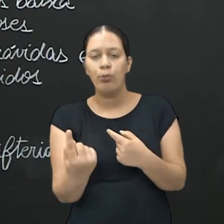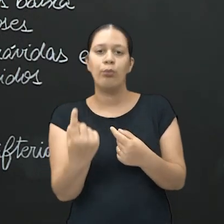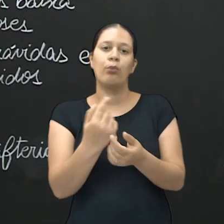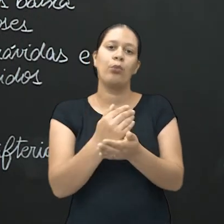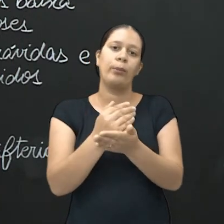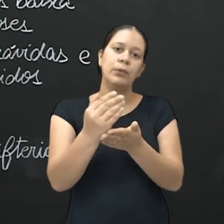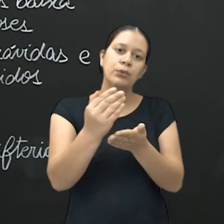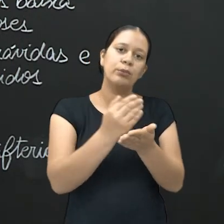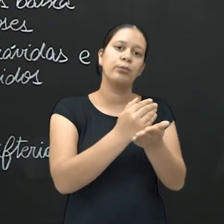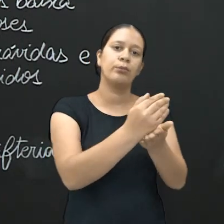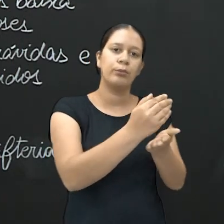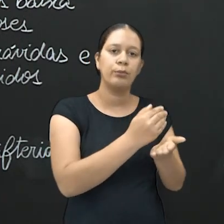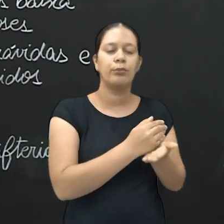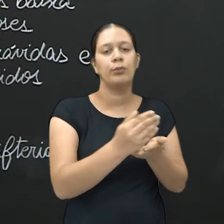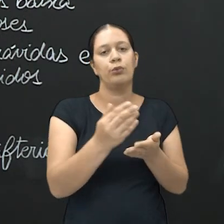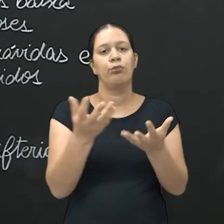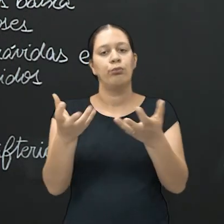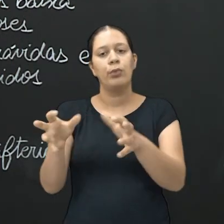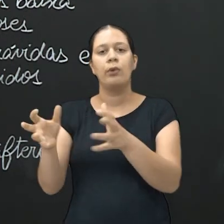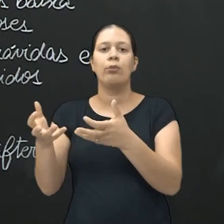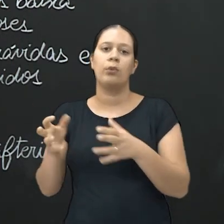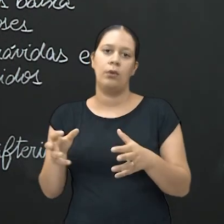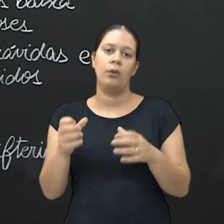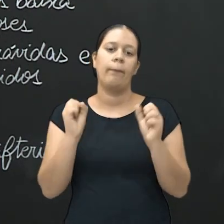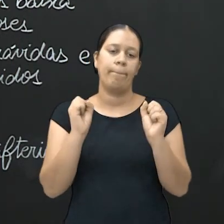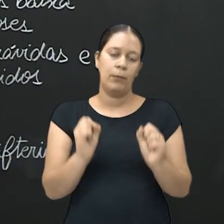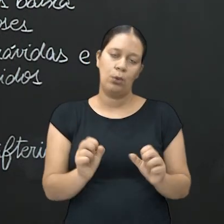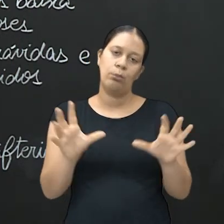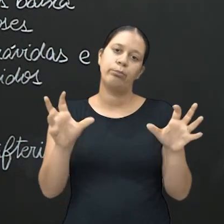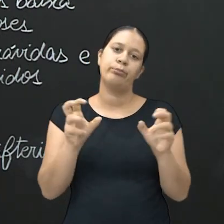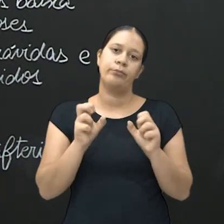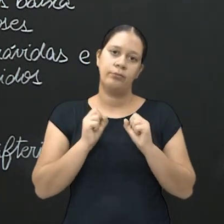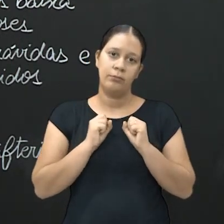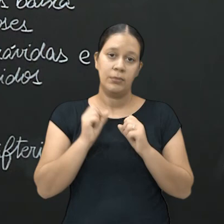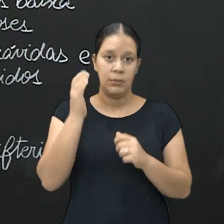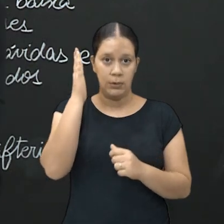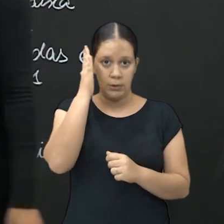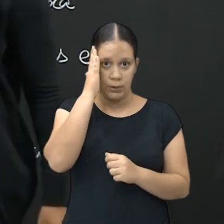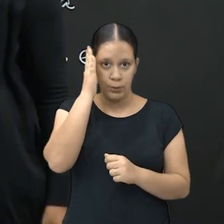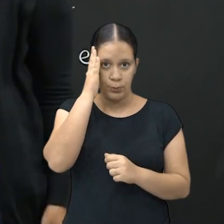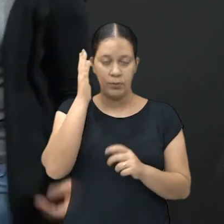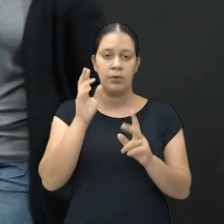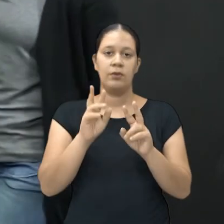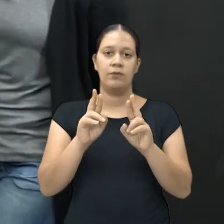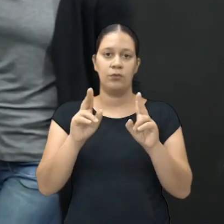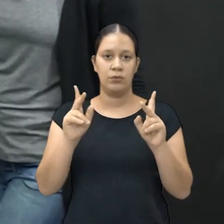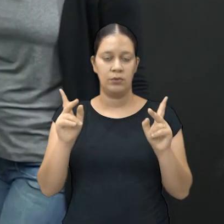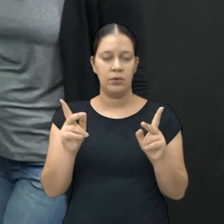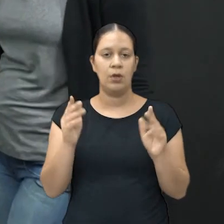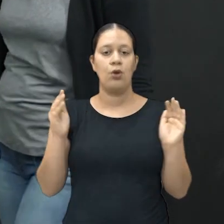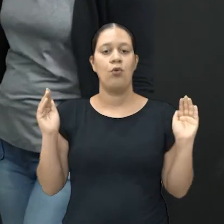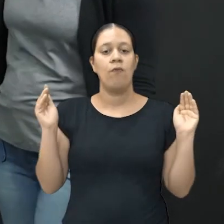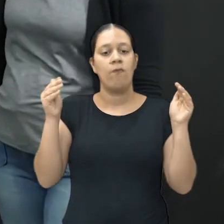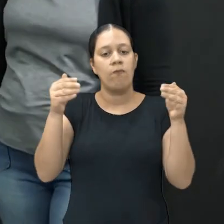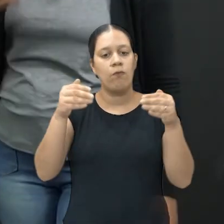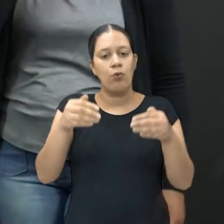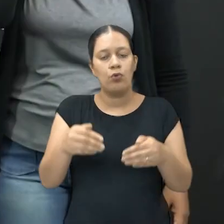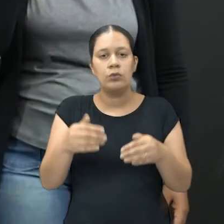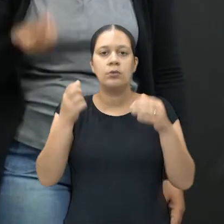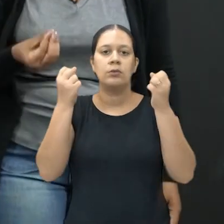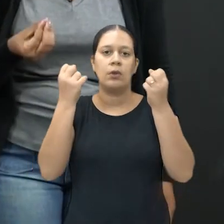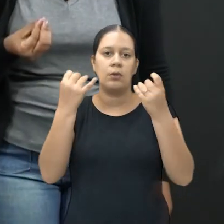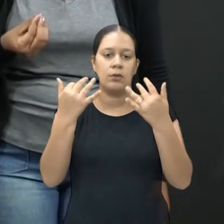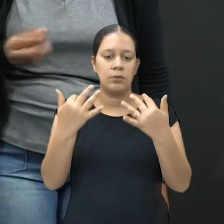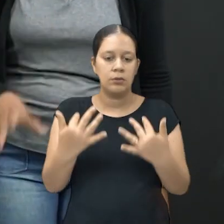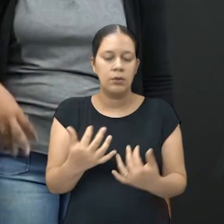outras pessoas podem se contaminar. Viu aí? Entendeu a diferença? Então, o foco da nossa aula foi explicar